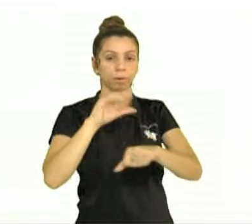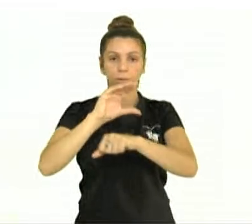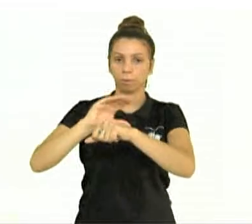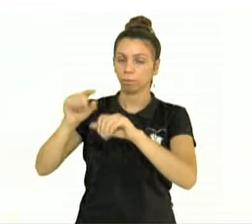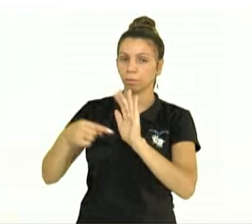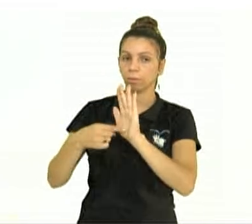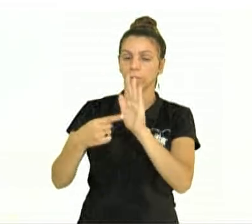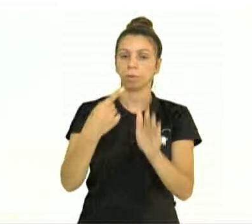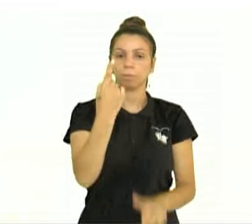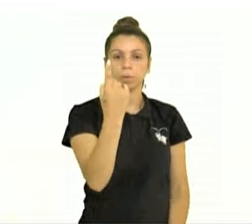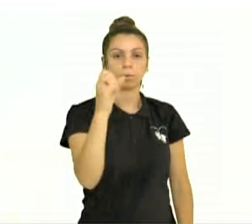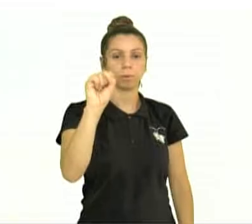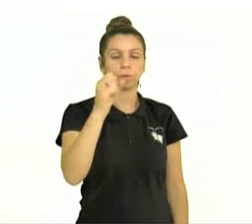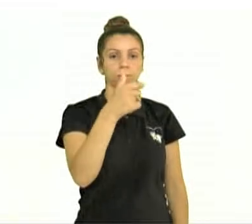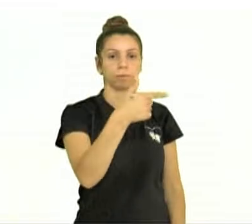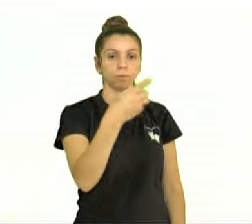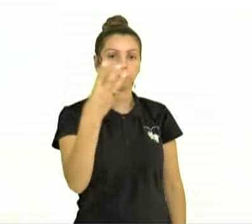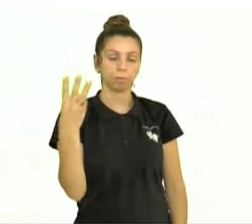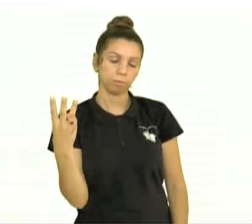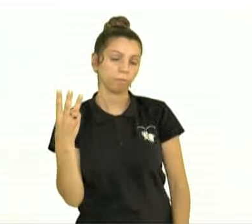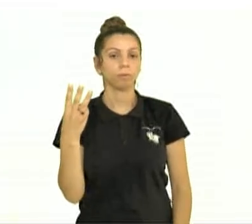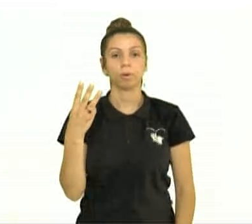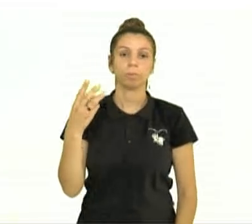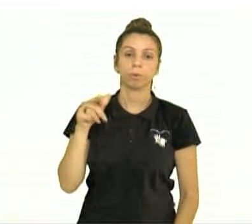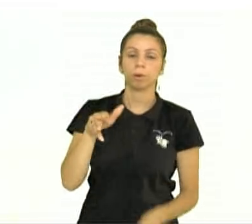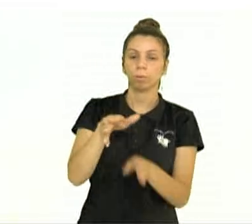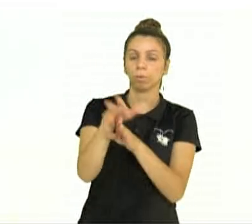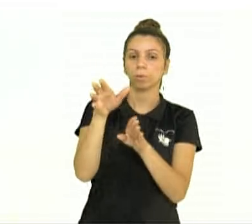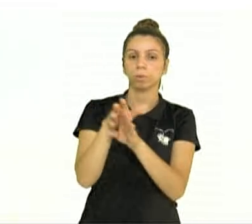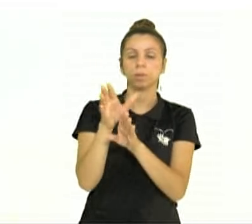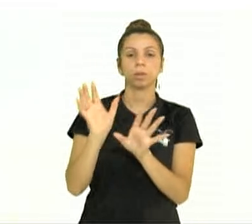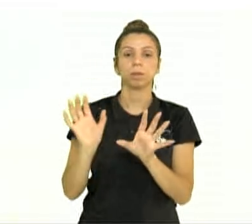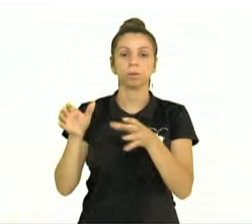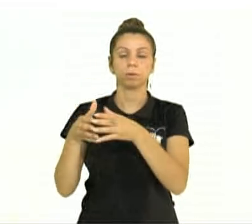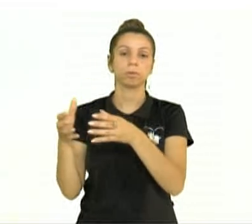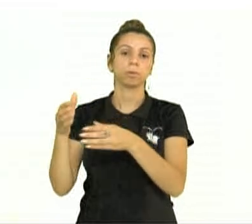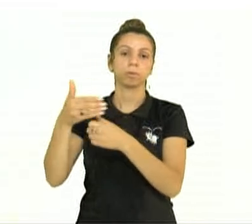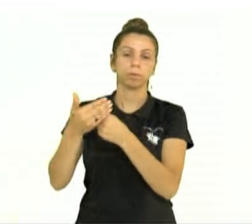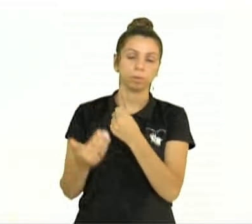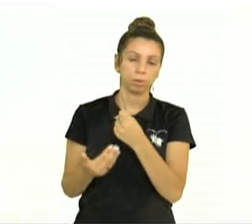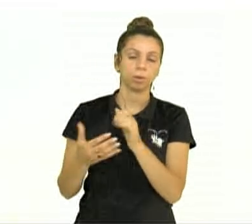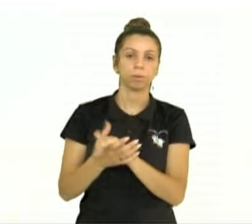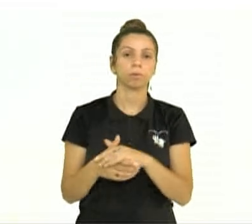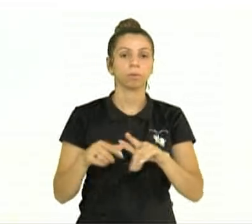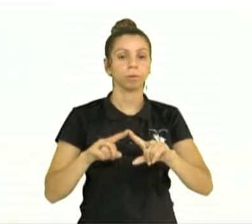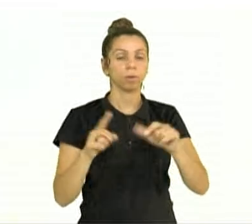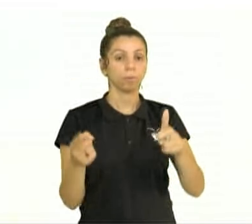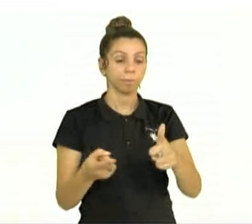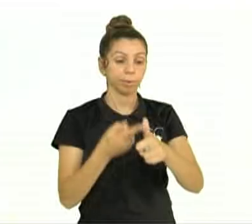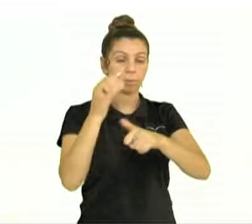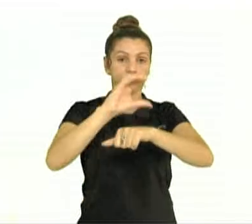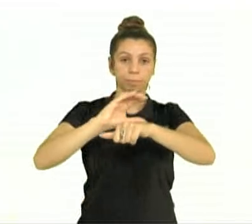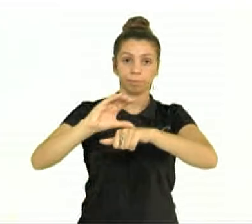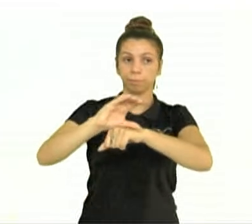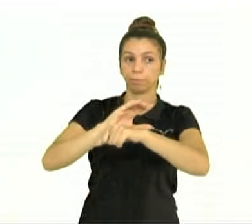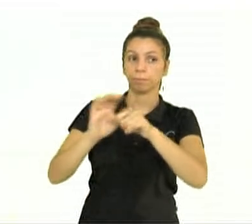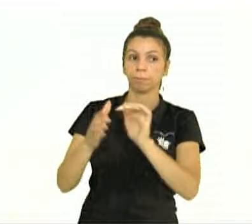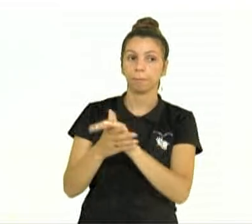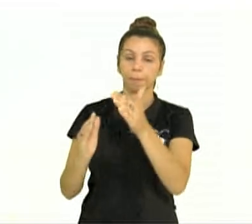ainda em 1823 por um Conselho de Estado, formado por nomes indicados pelo próprio imperador. A primeira Constituição do Brasil foi